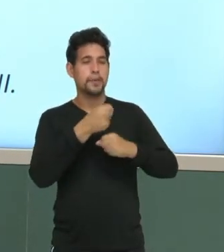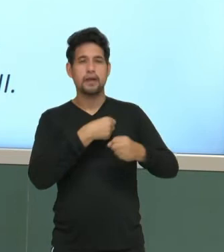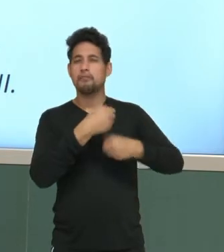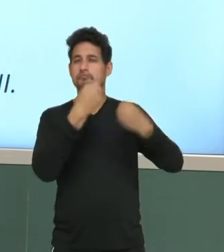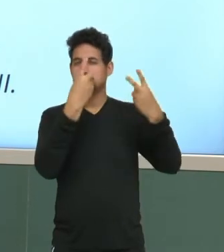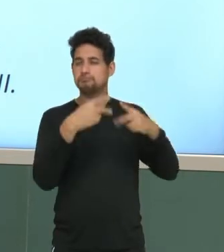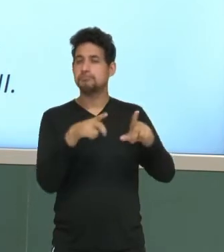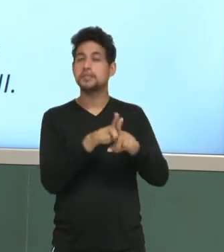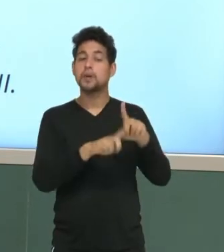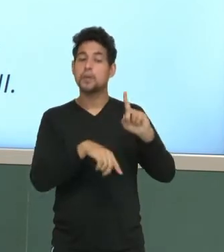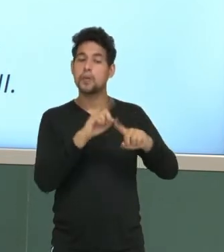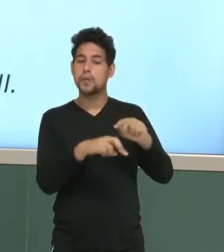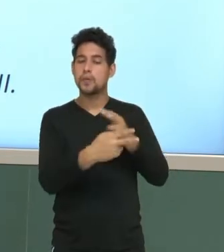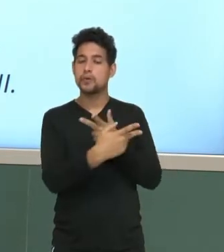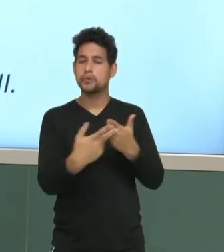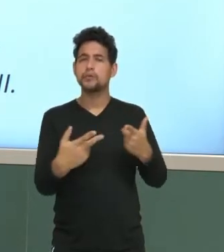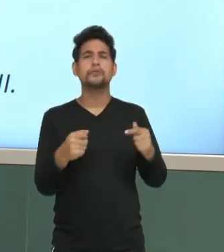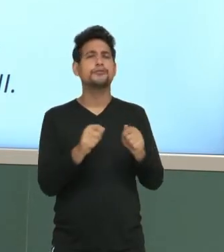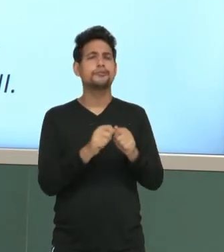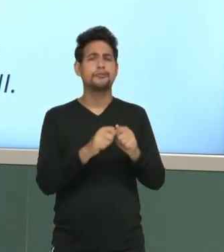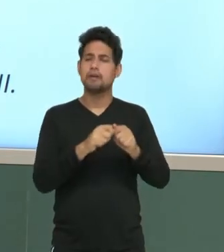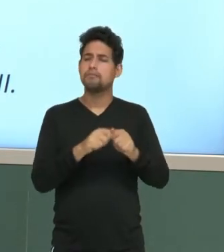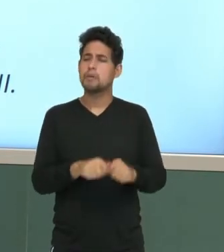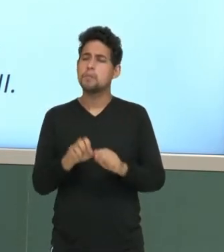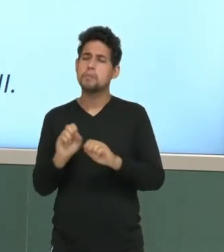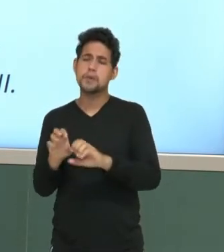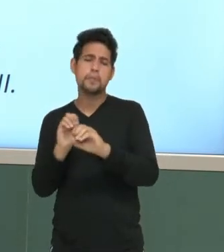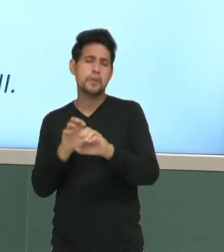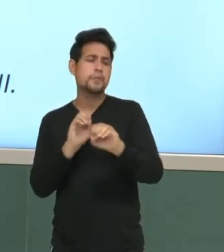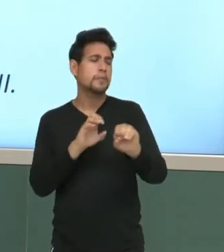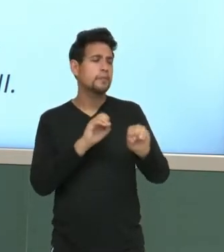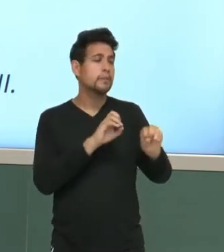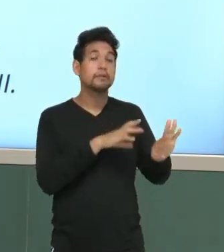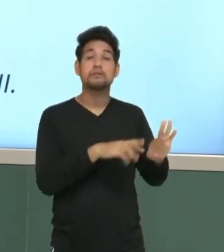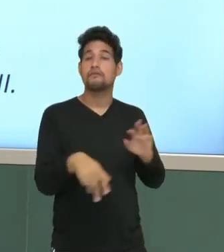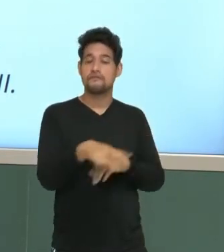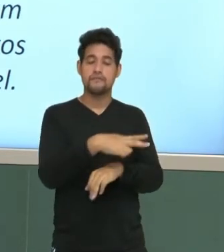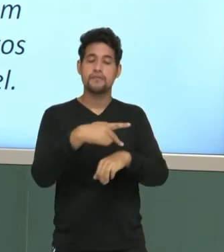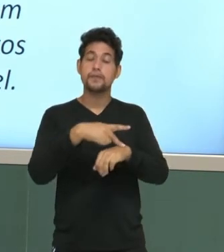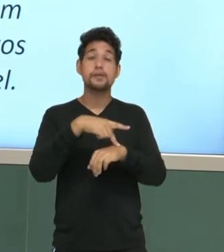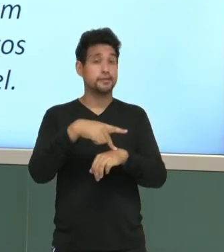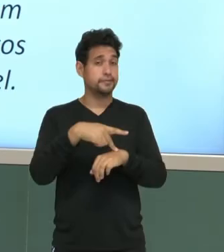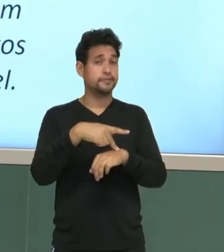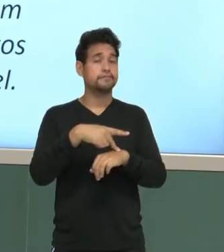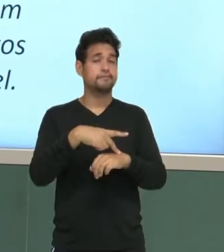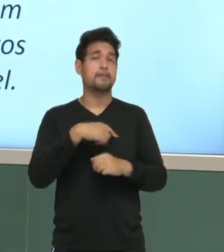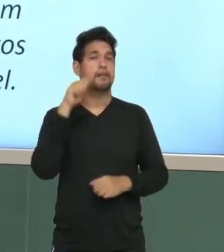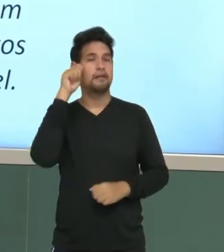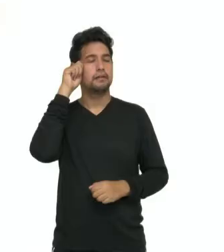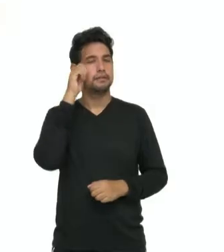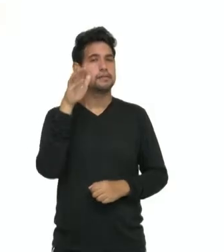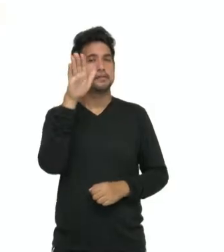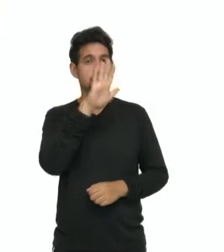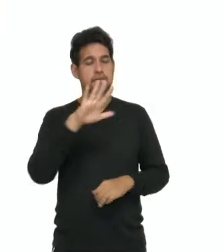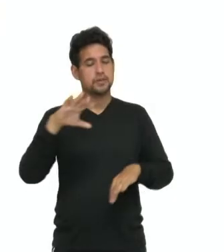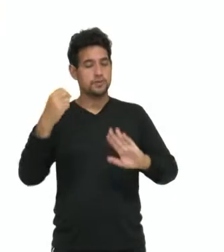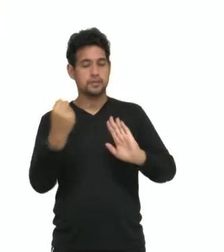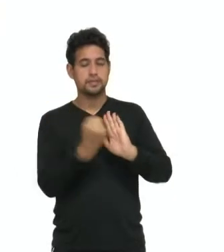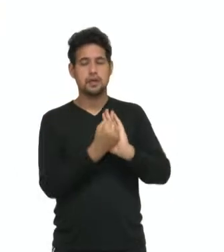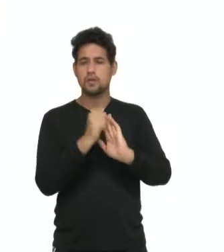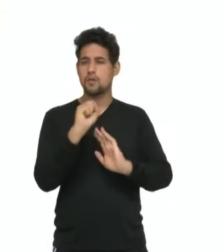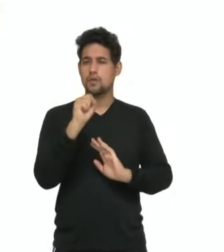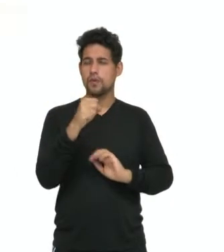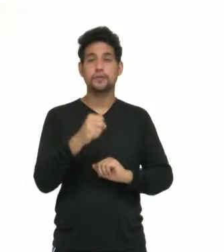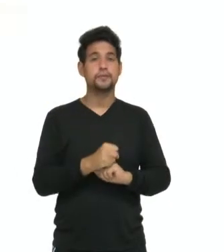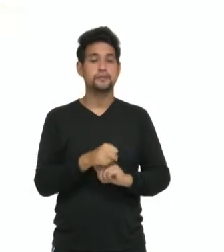que esse produto foi sendo levado para outros países asiáticos. No século VIII,